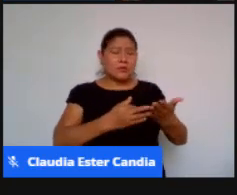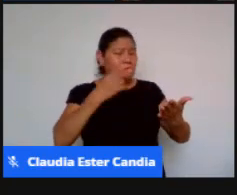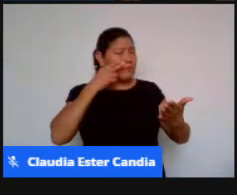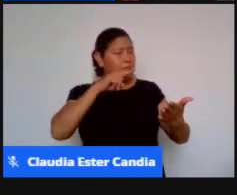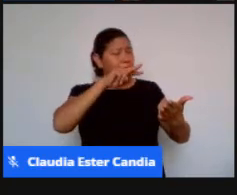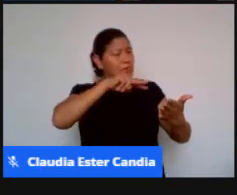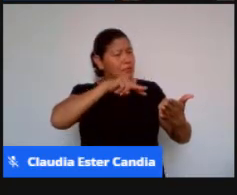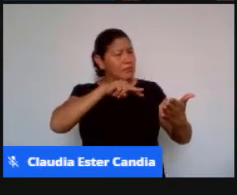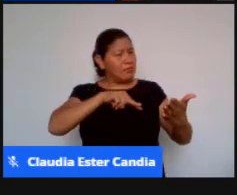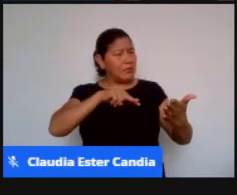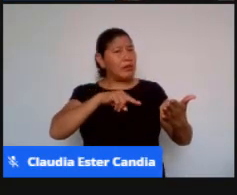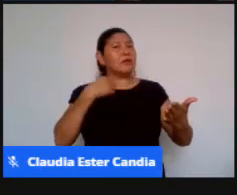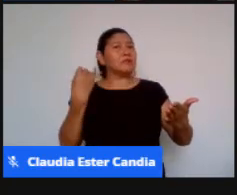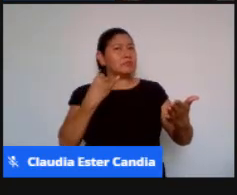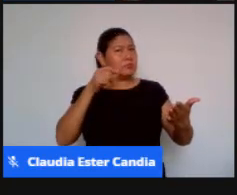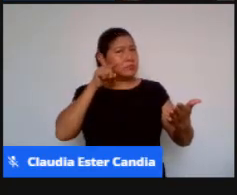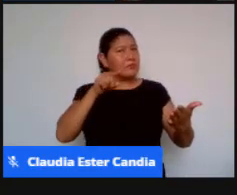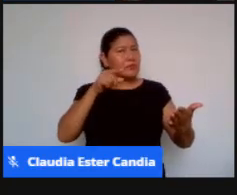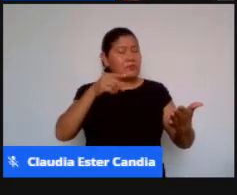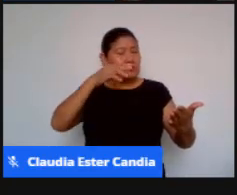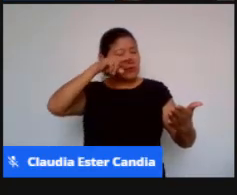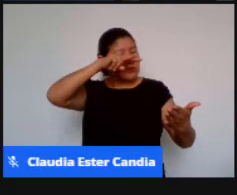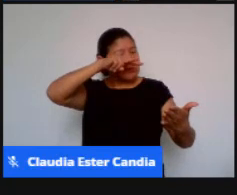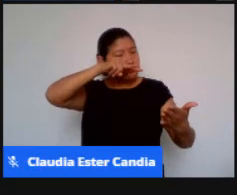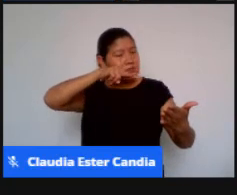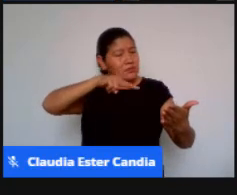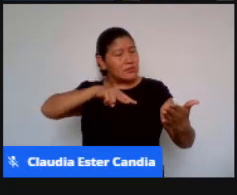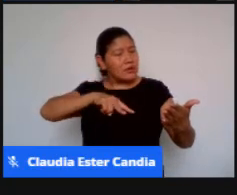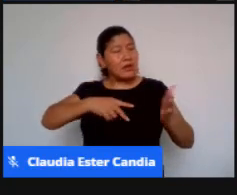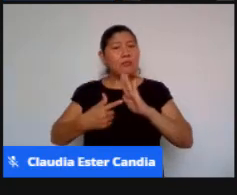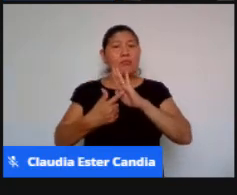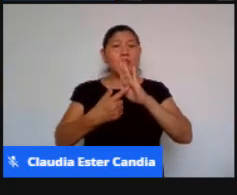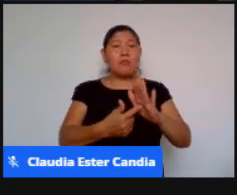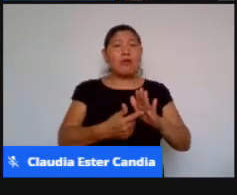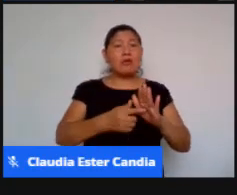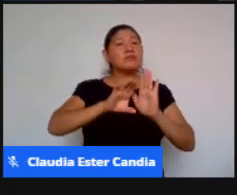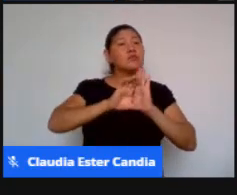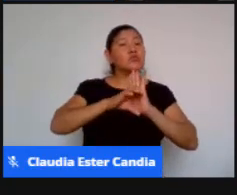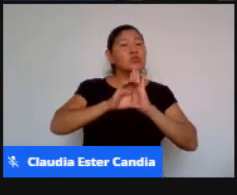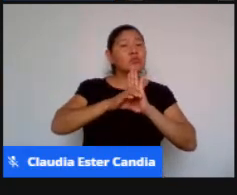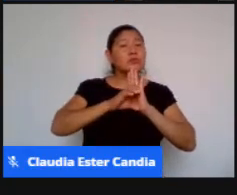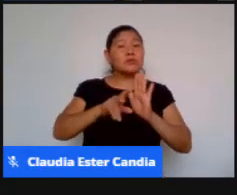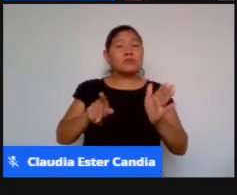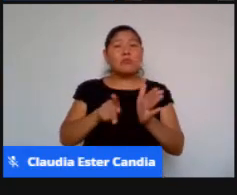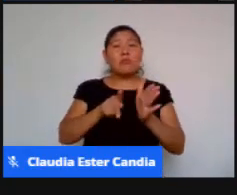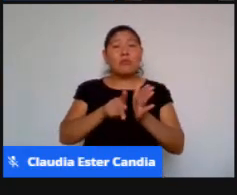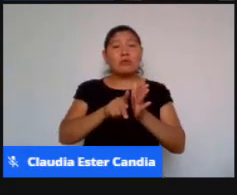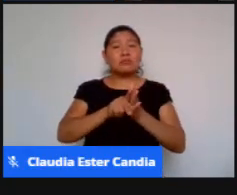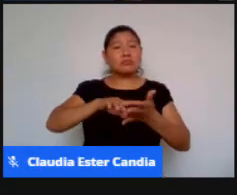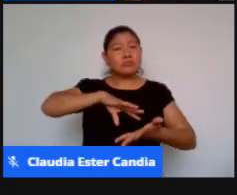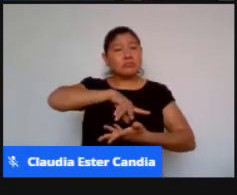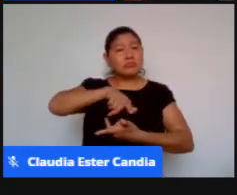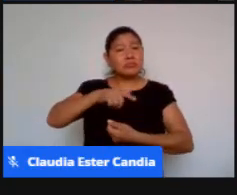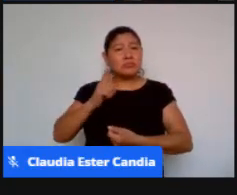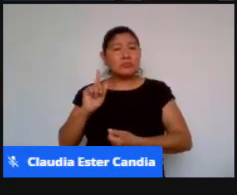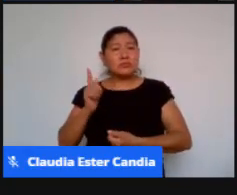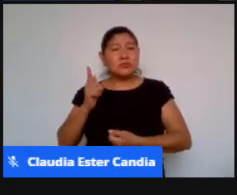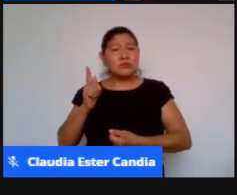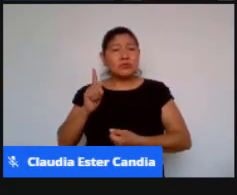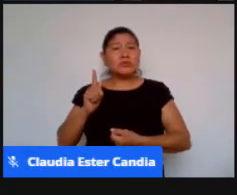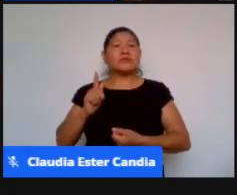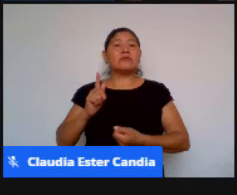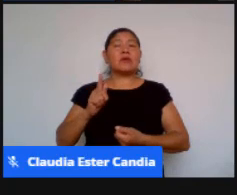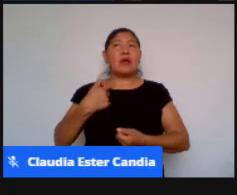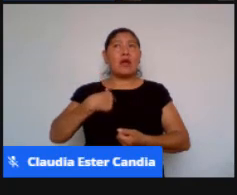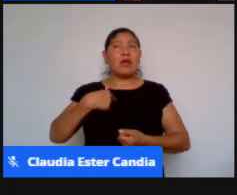vocês lerem, porque ele traz os conceitos da geografia, e esses conceitos da geografia, quando eu ensino,